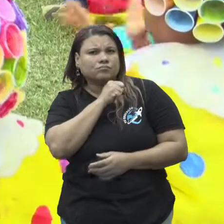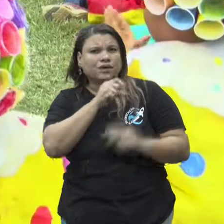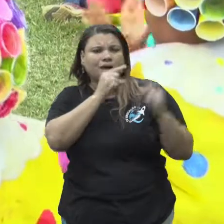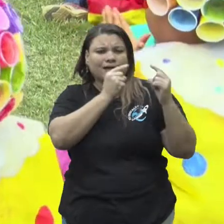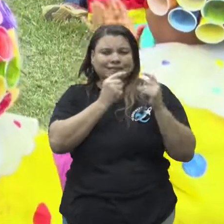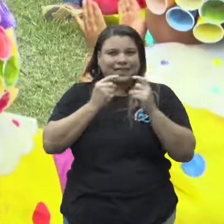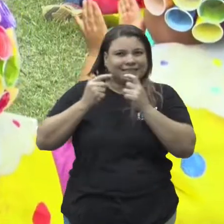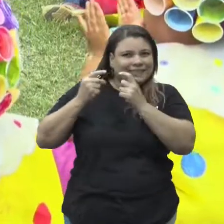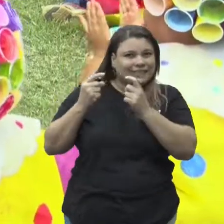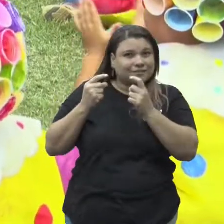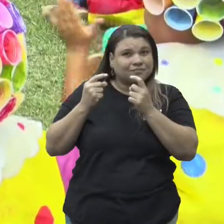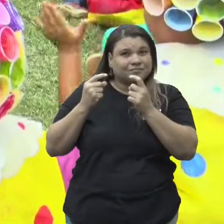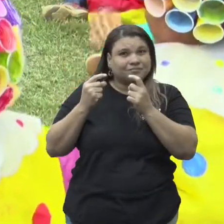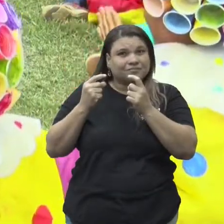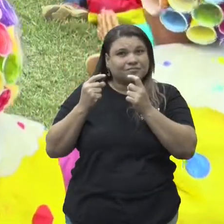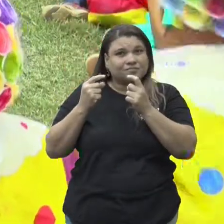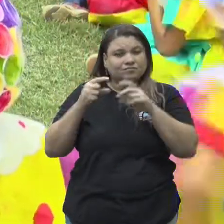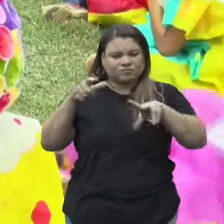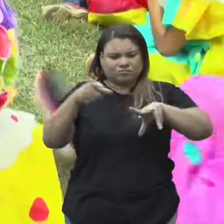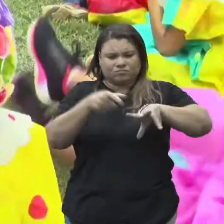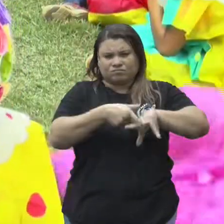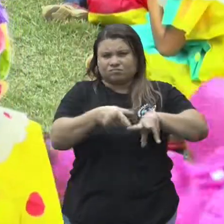melancia, chinelo,